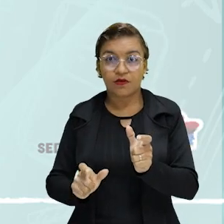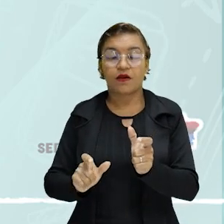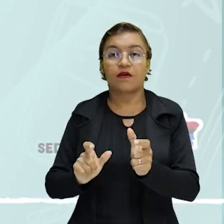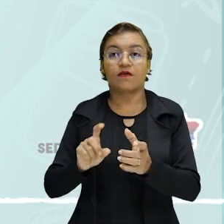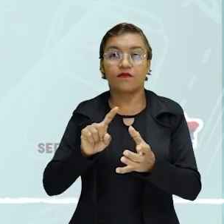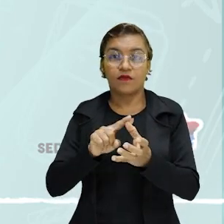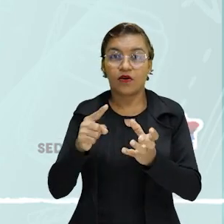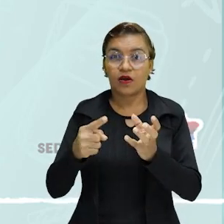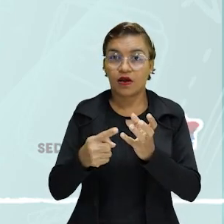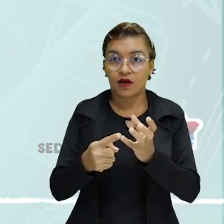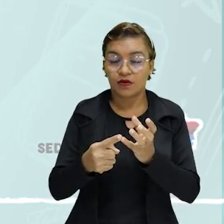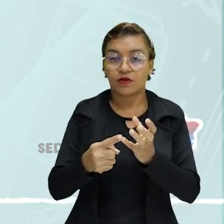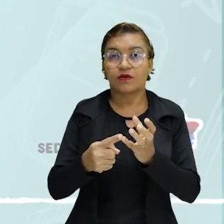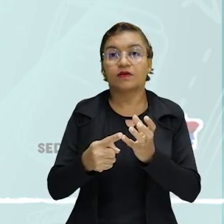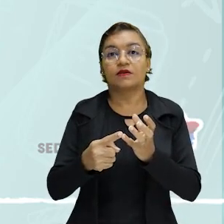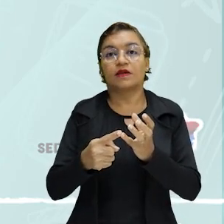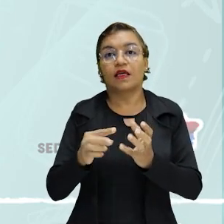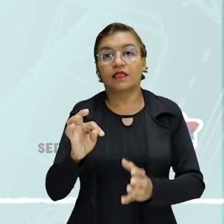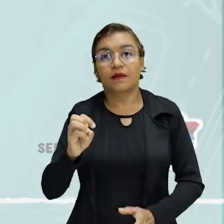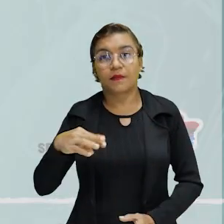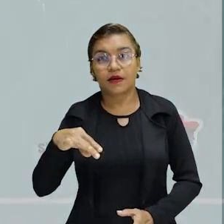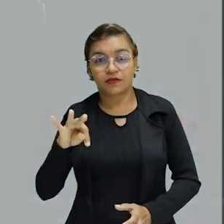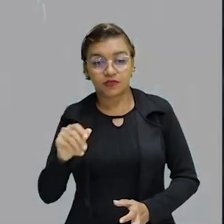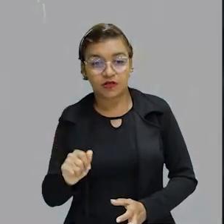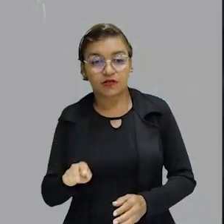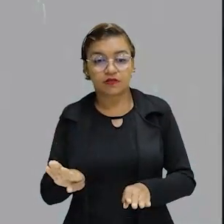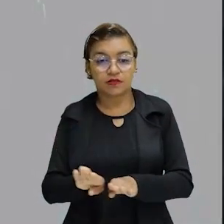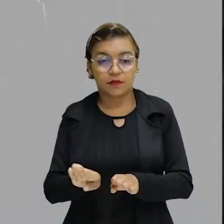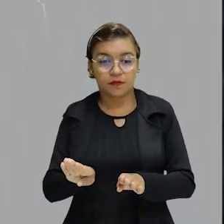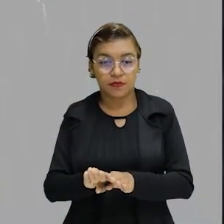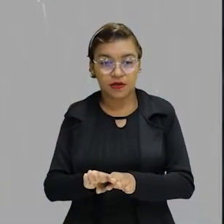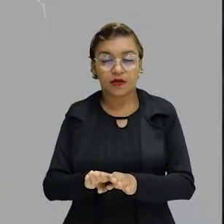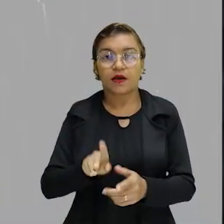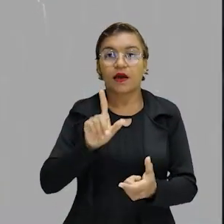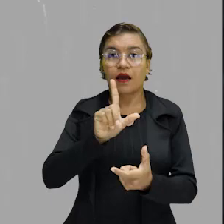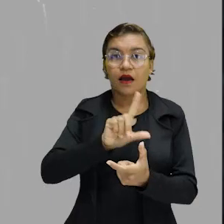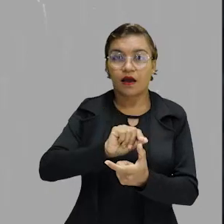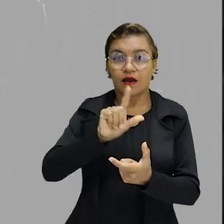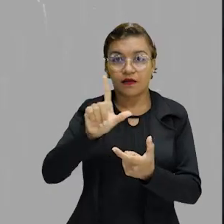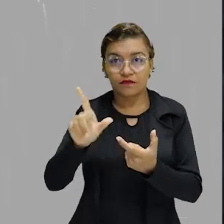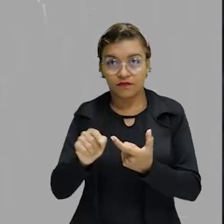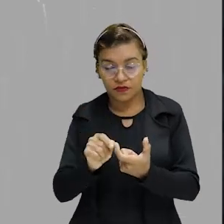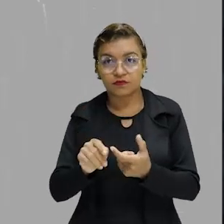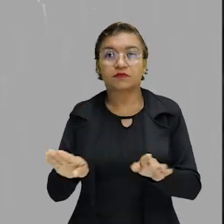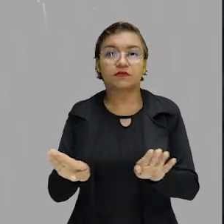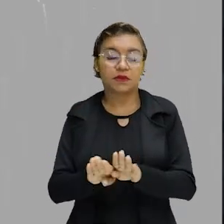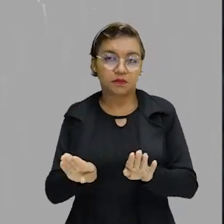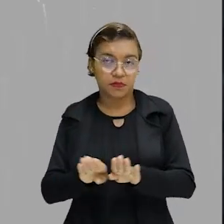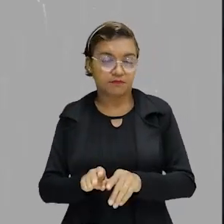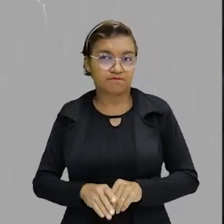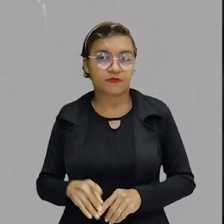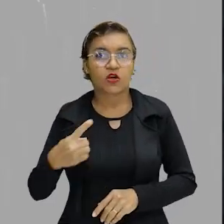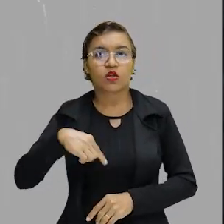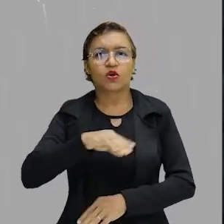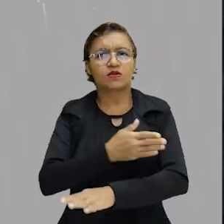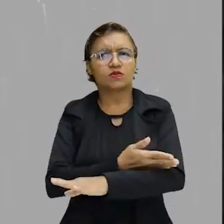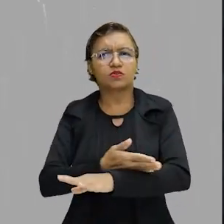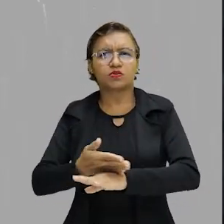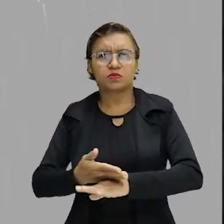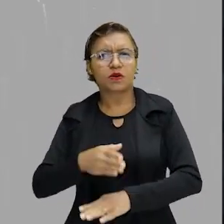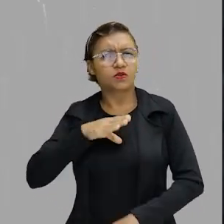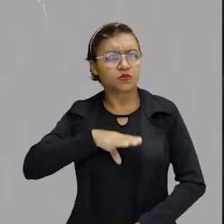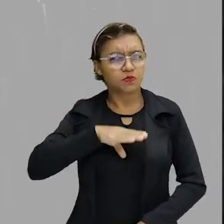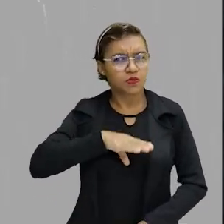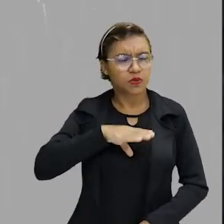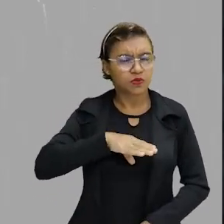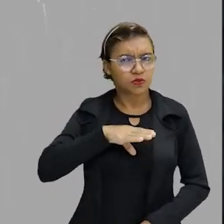temática, afixos, vogais e consoantes de ligação. Turma, nós já estamos tão acostumados com a língua portuguesa que nós nem